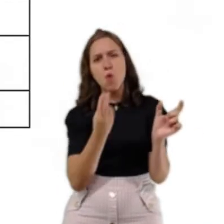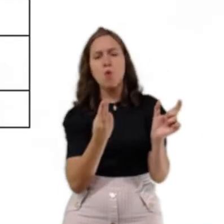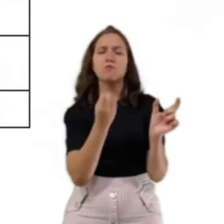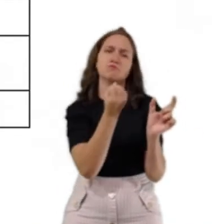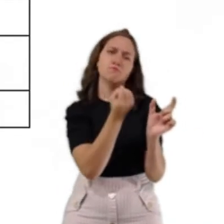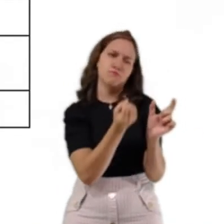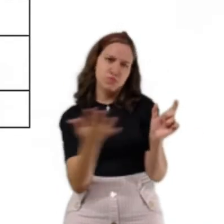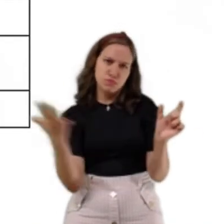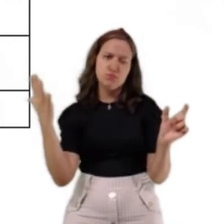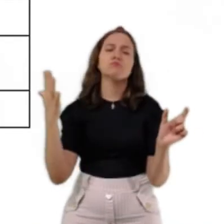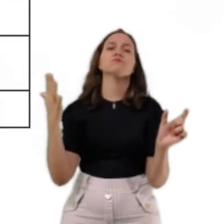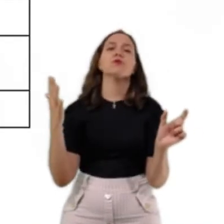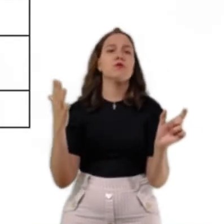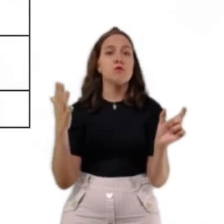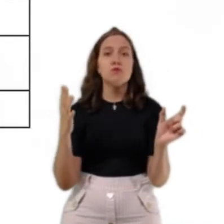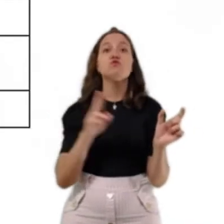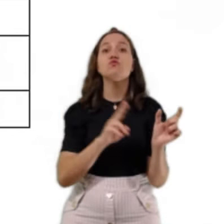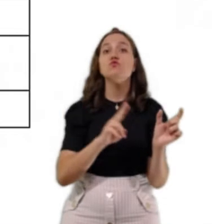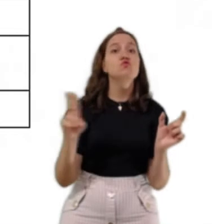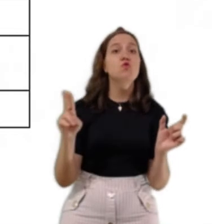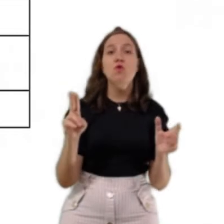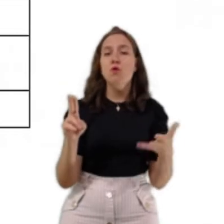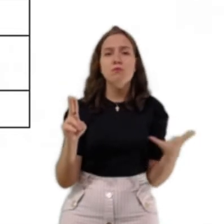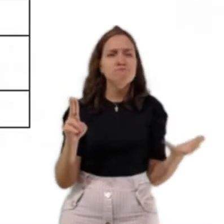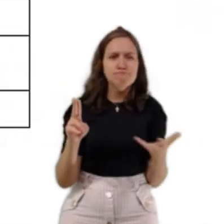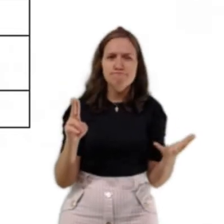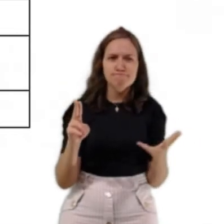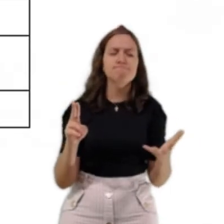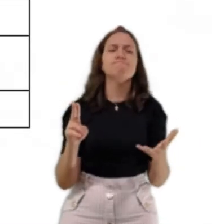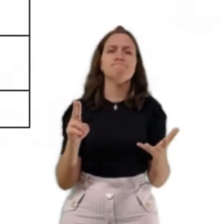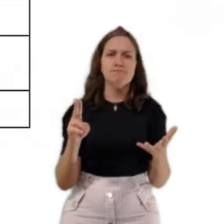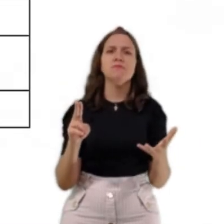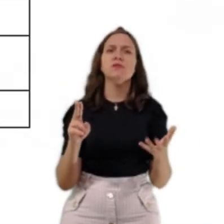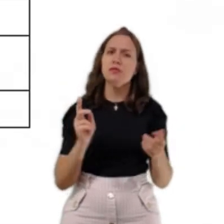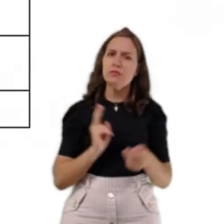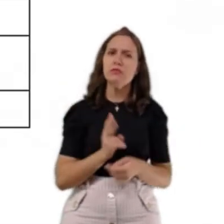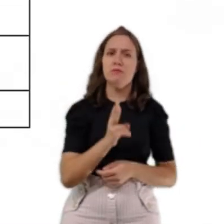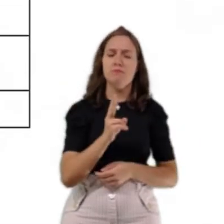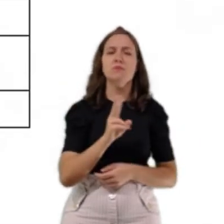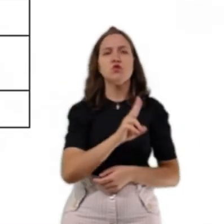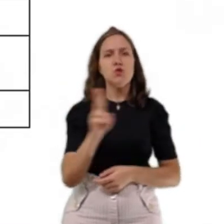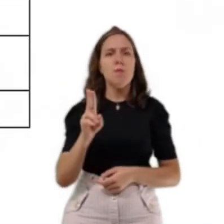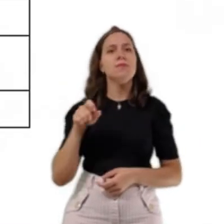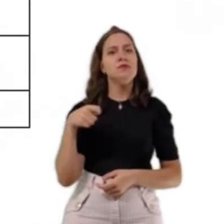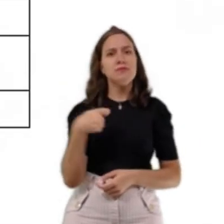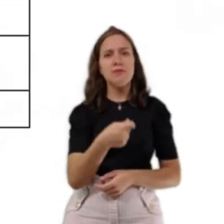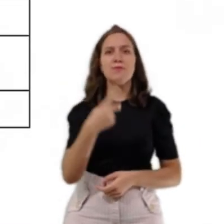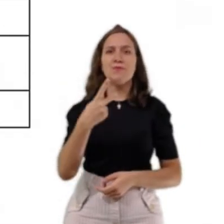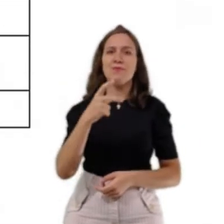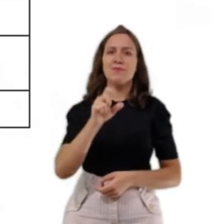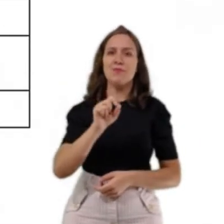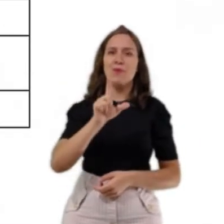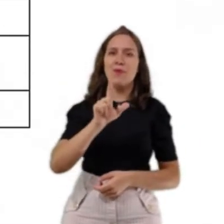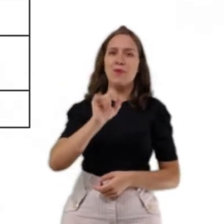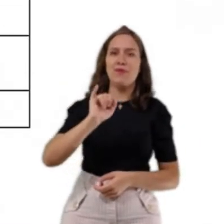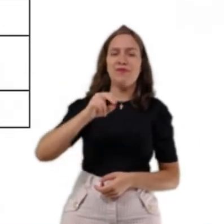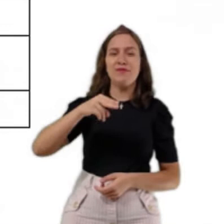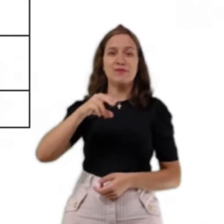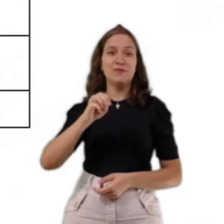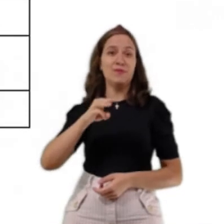quatro termos ou acima de quatro temos esse esses termos algébricos vão receber o nome de um